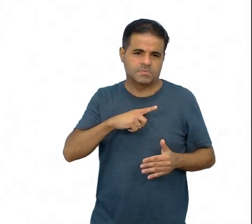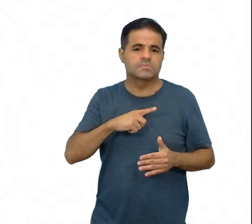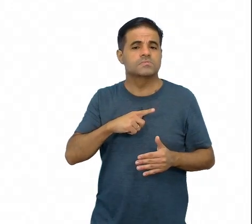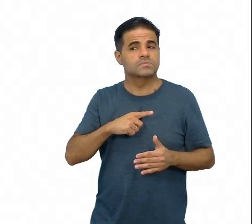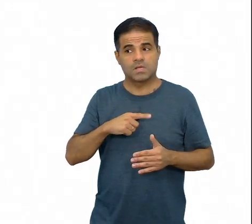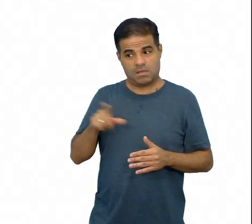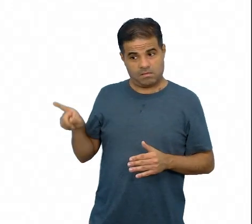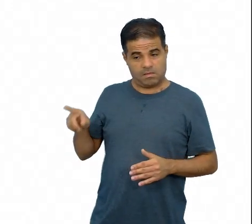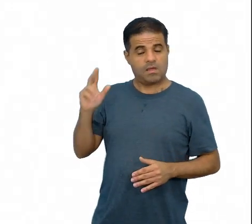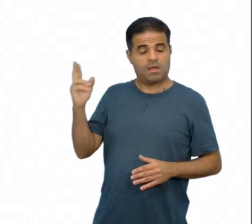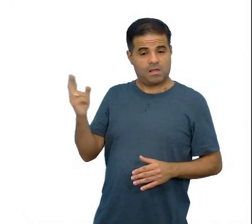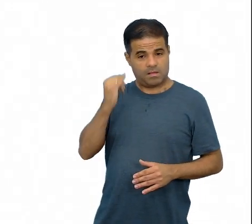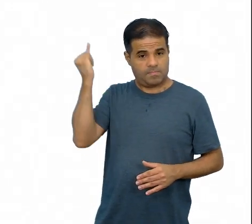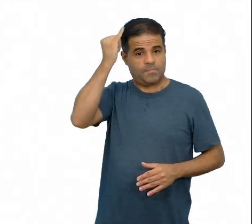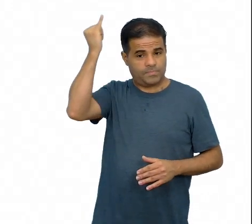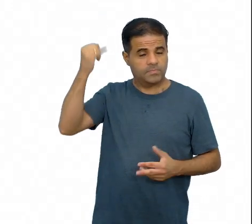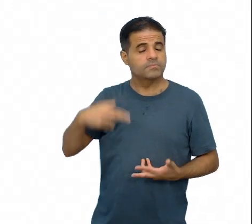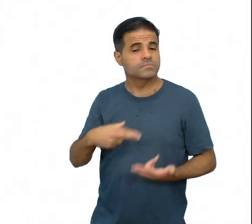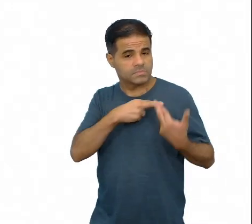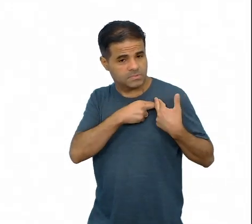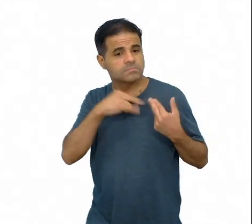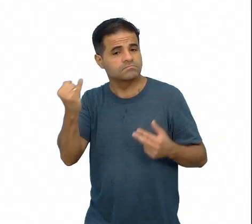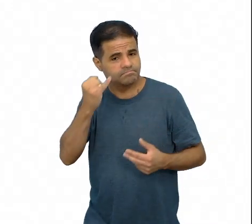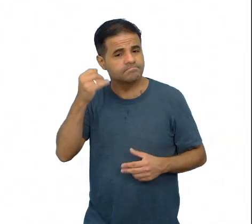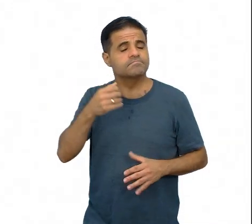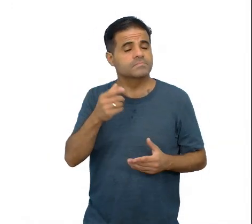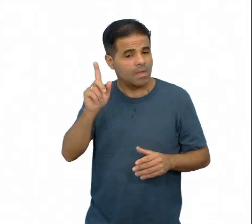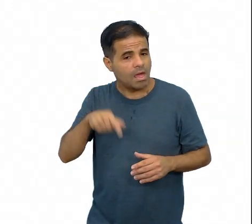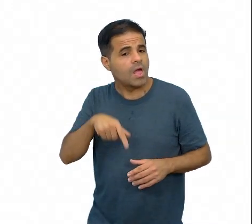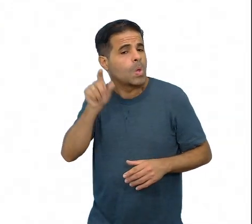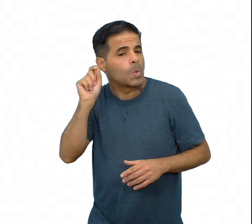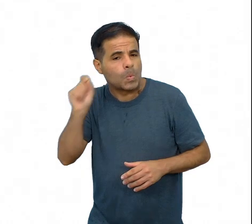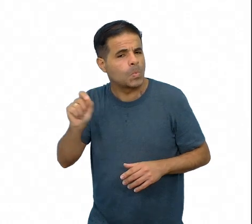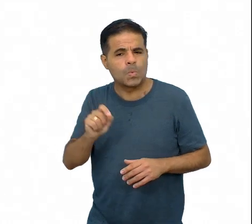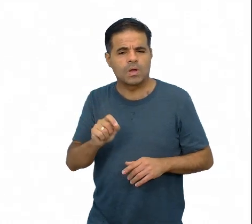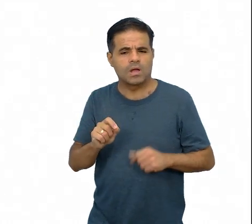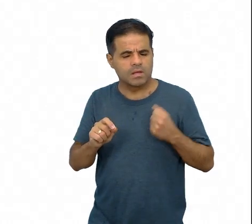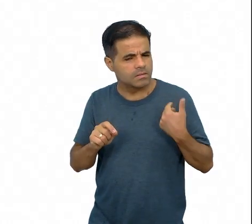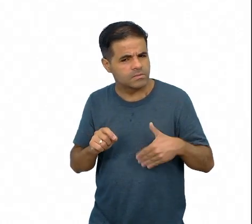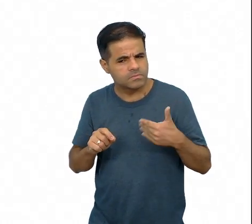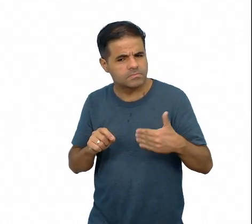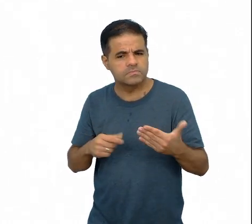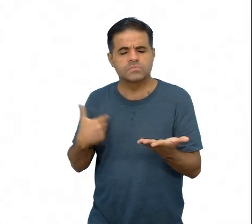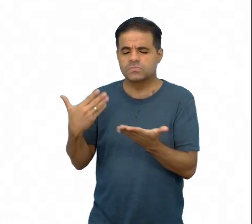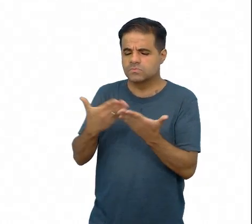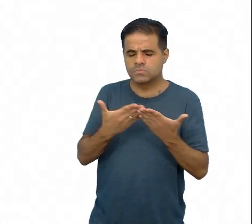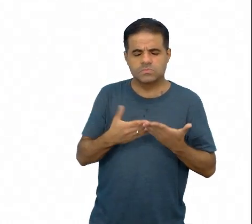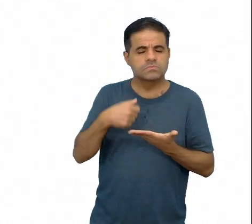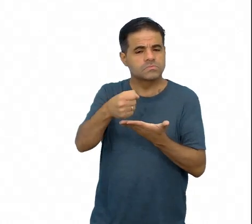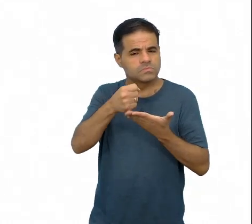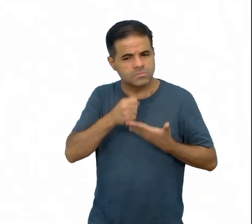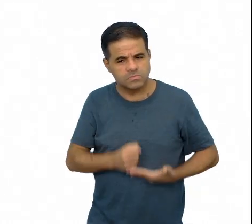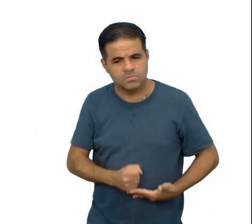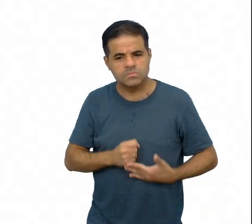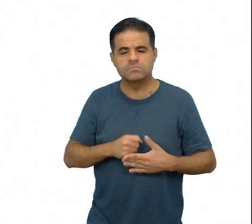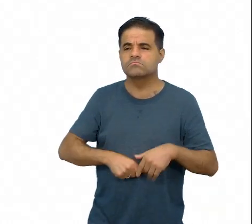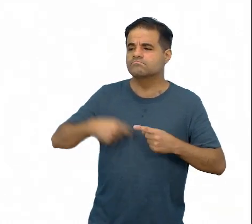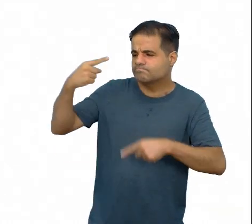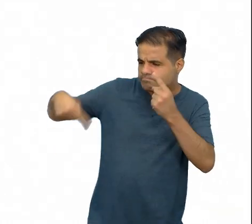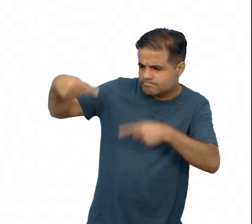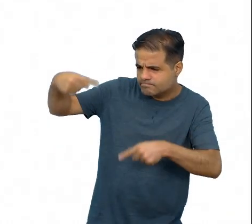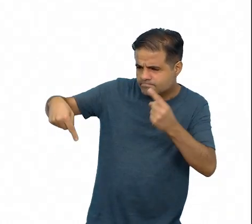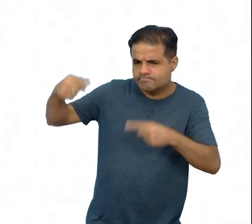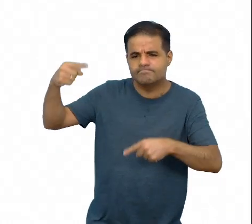o papel fundamental do professor, né, que é além do que os estudantes trouxeram ali, houve